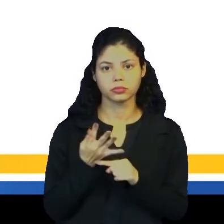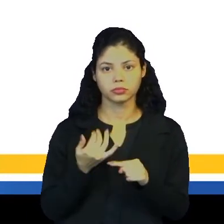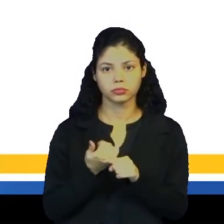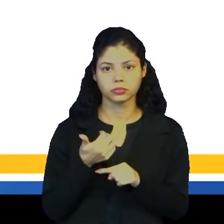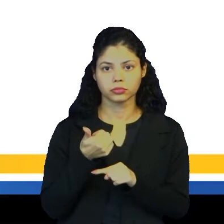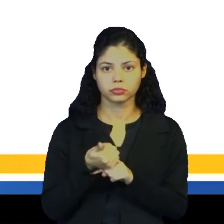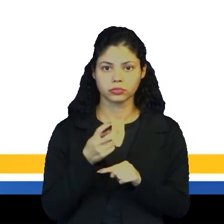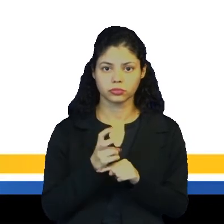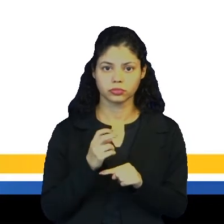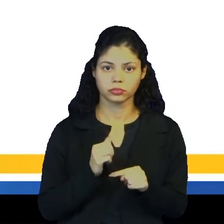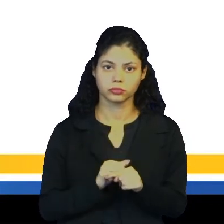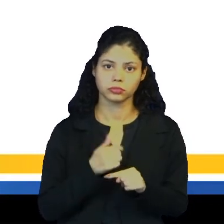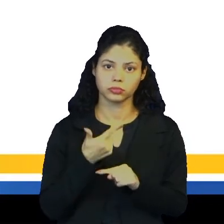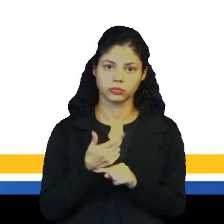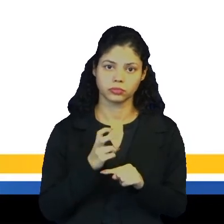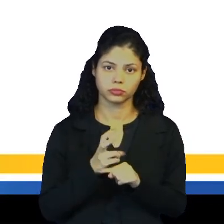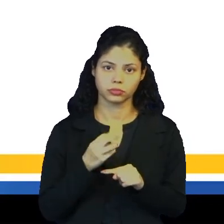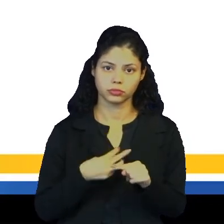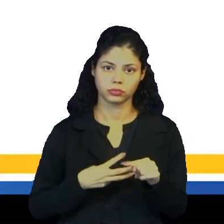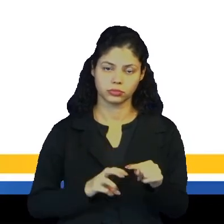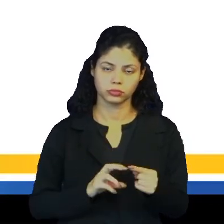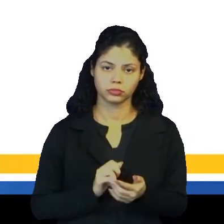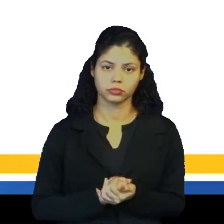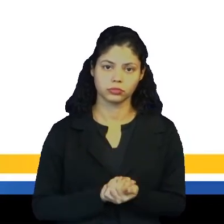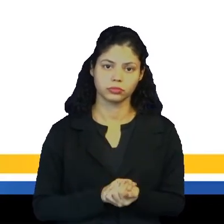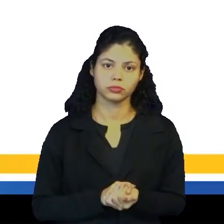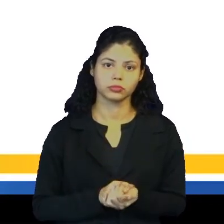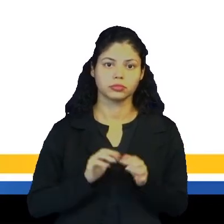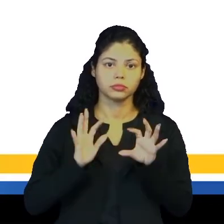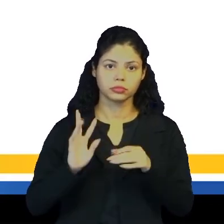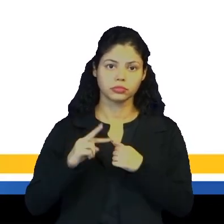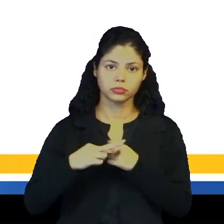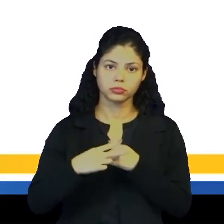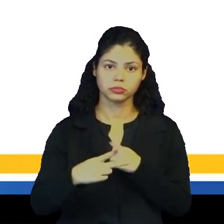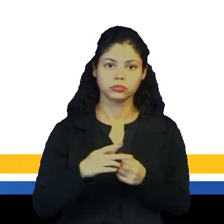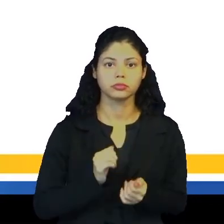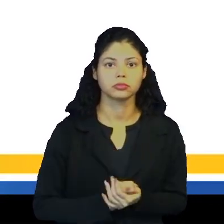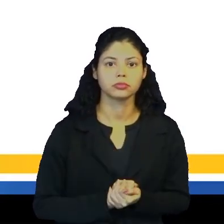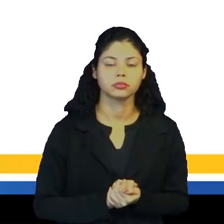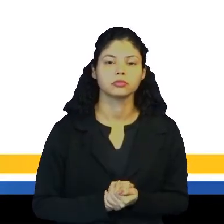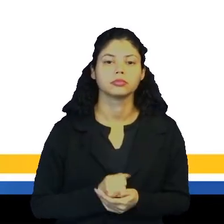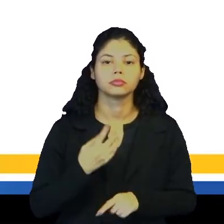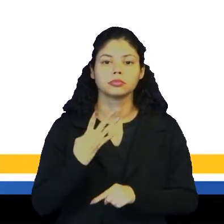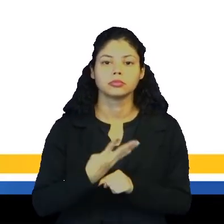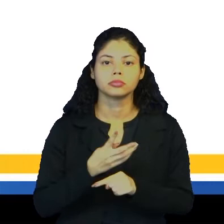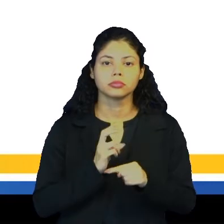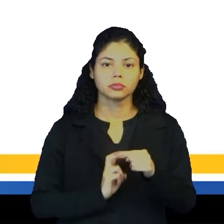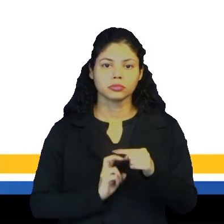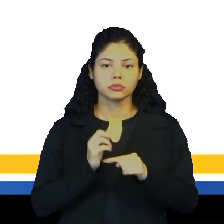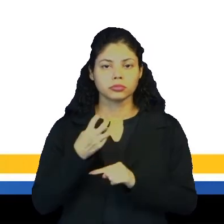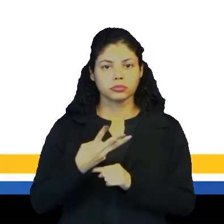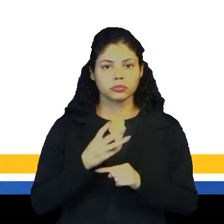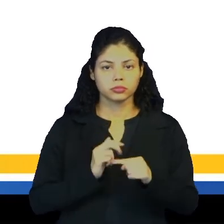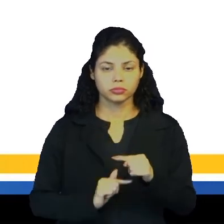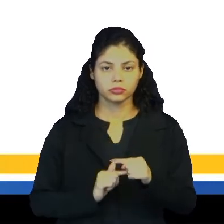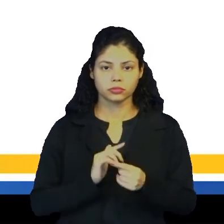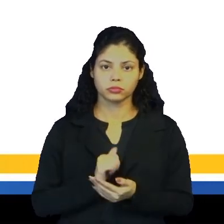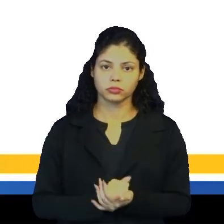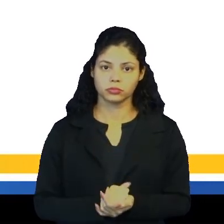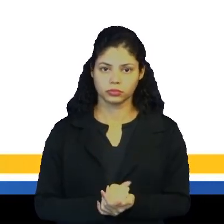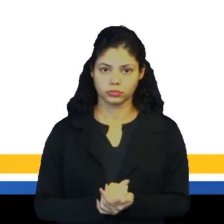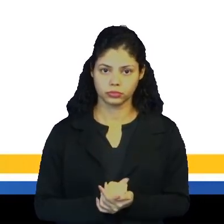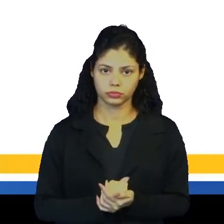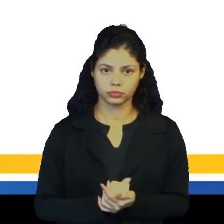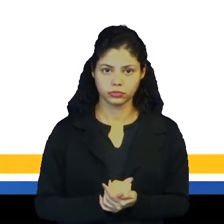sobre 35 é maior que 15 sobre 35. Consequentemente, as frações iniciais, 4 quintos